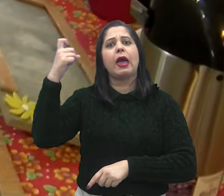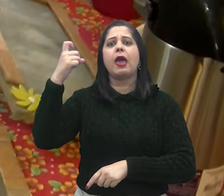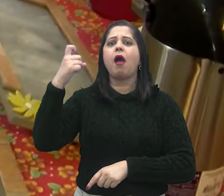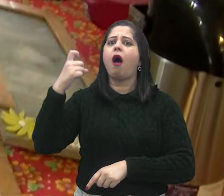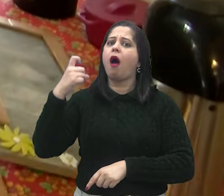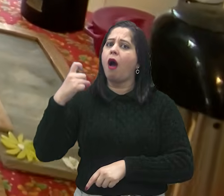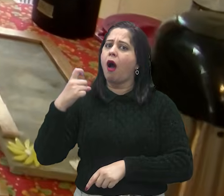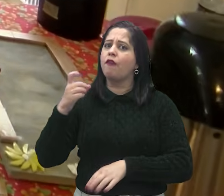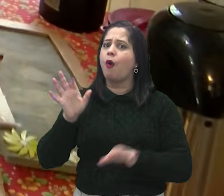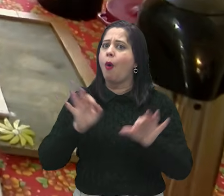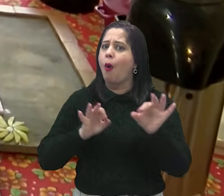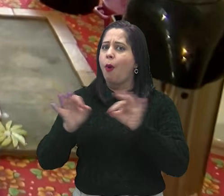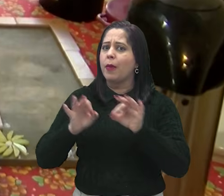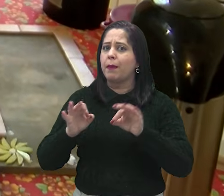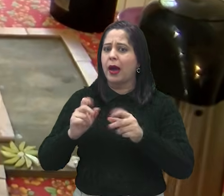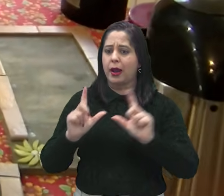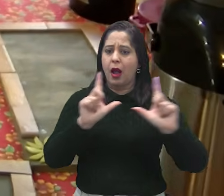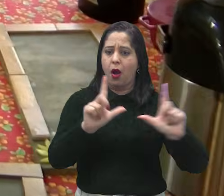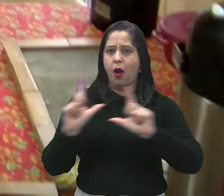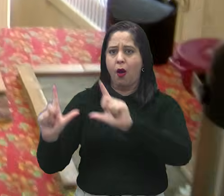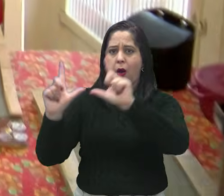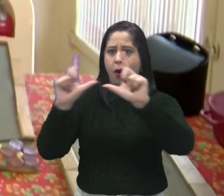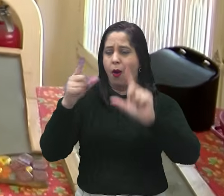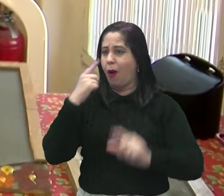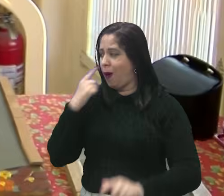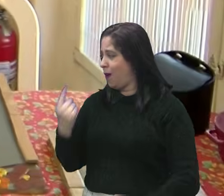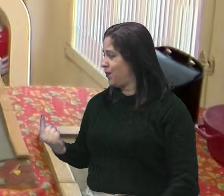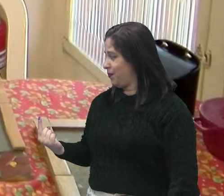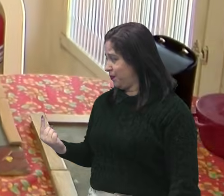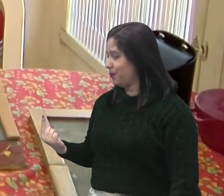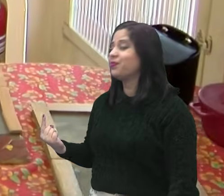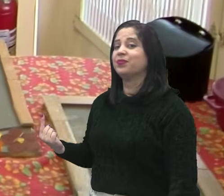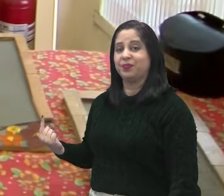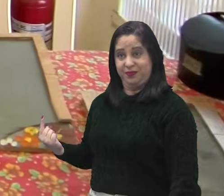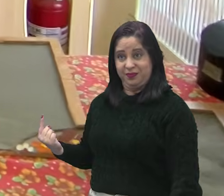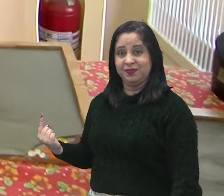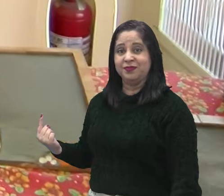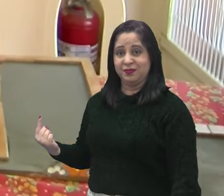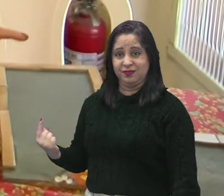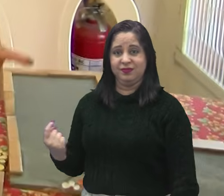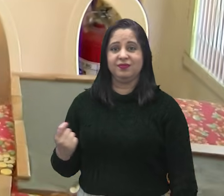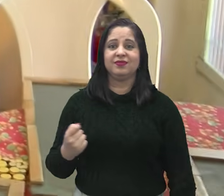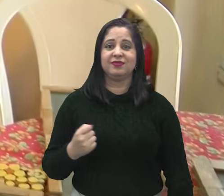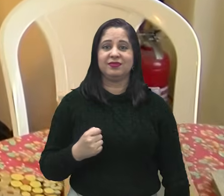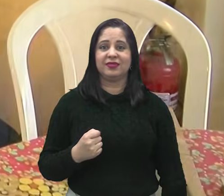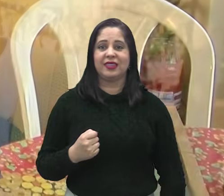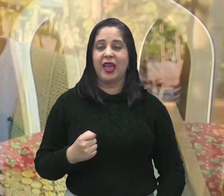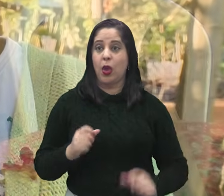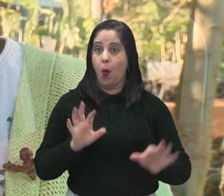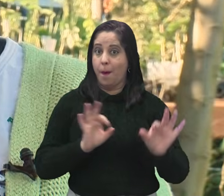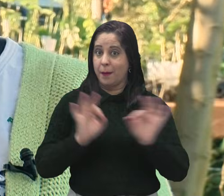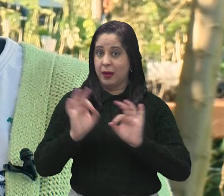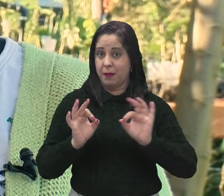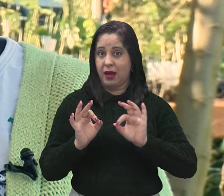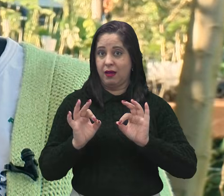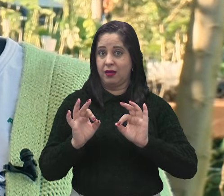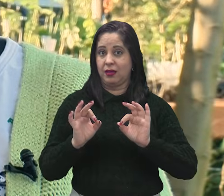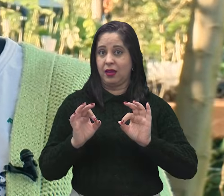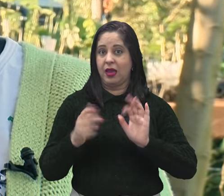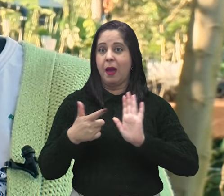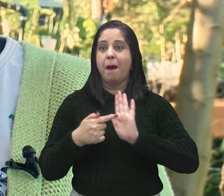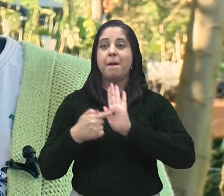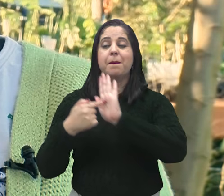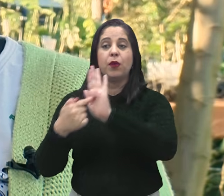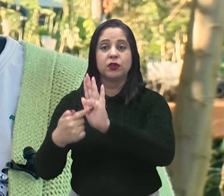que tinha aqui já dispensada, eu fiz placas para mostrar cada